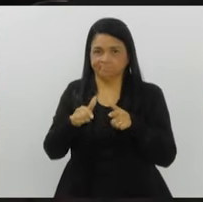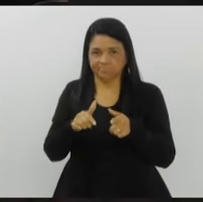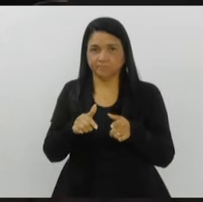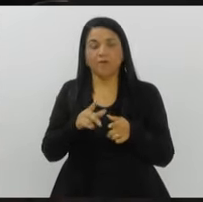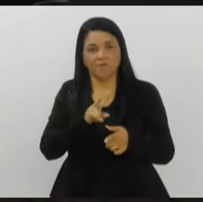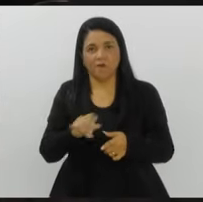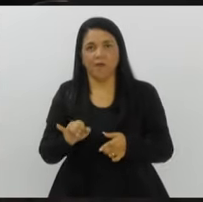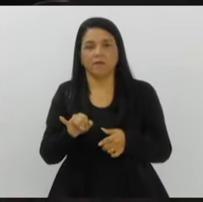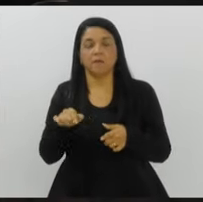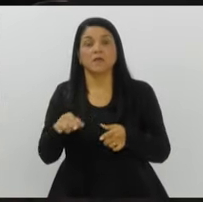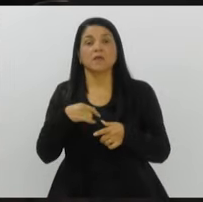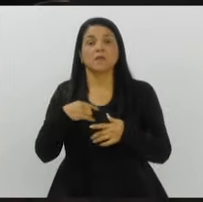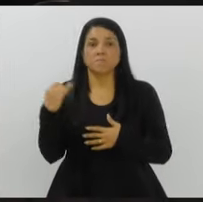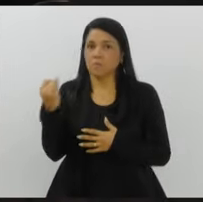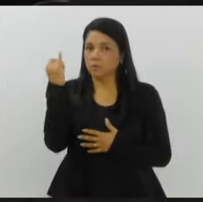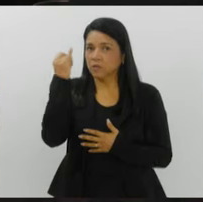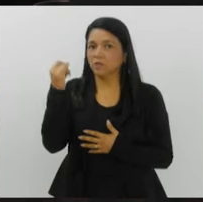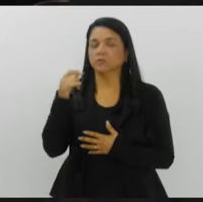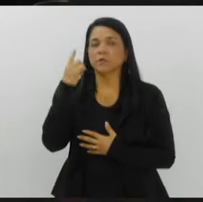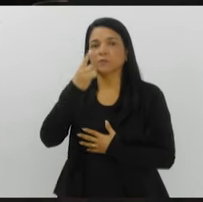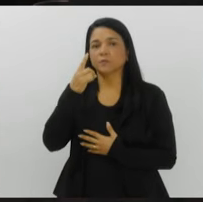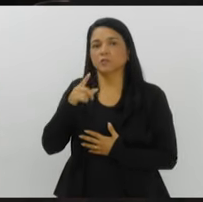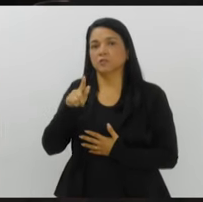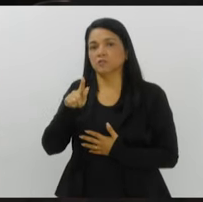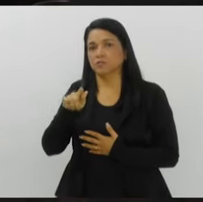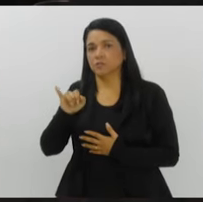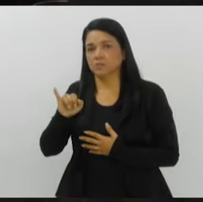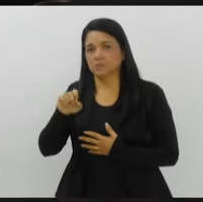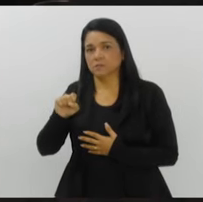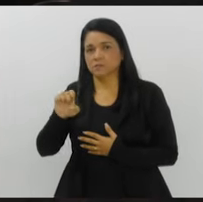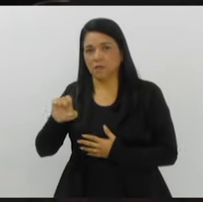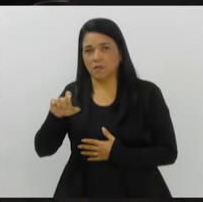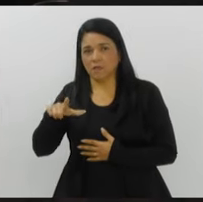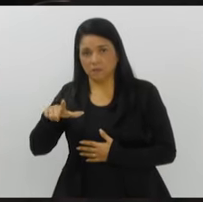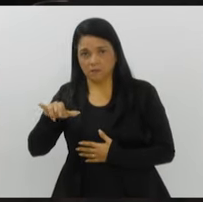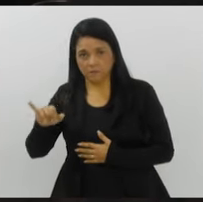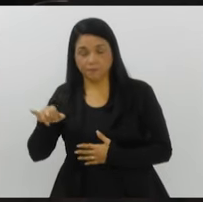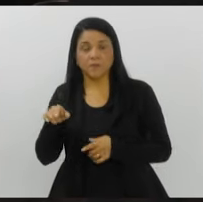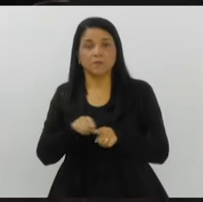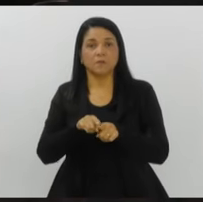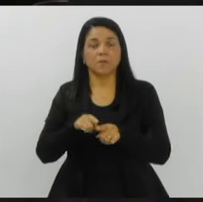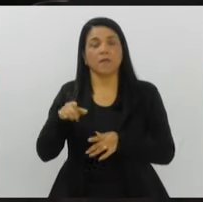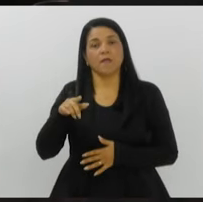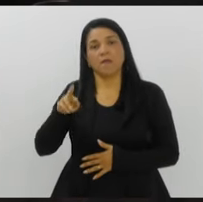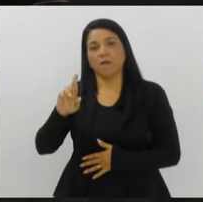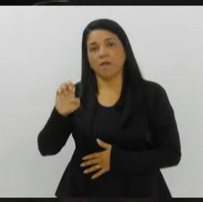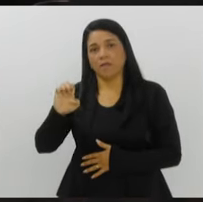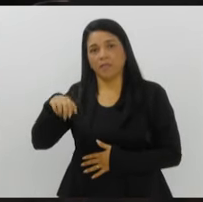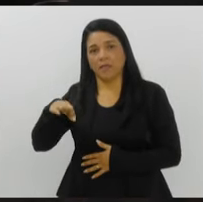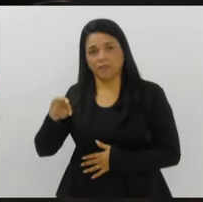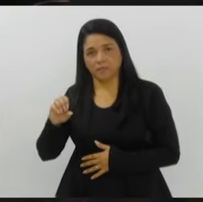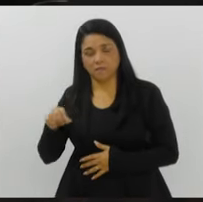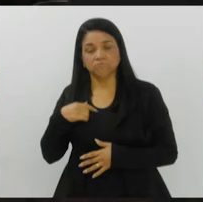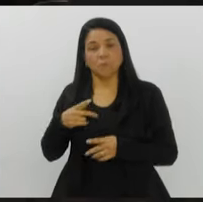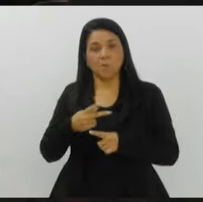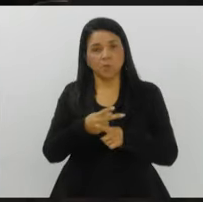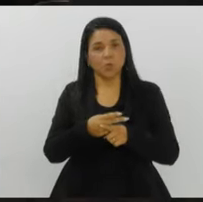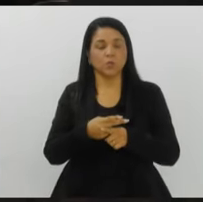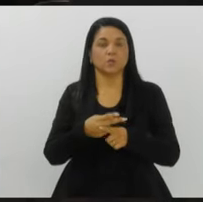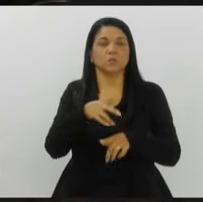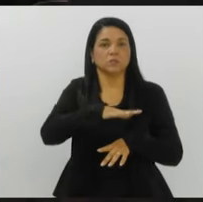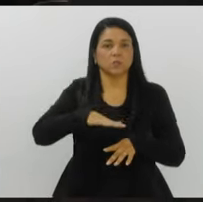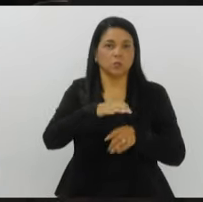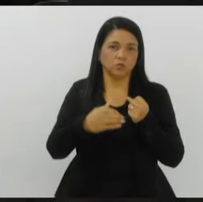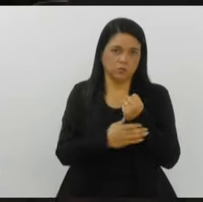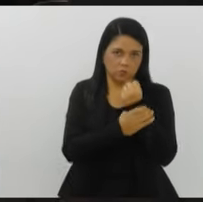que a deputada Gisele e a deputada Renata procure o setor de segurança da casa para fazer esses registros